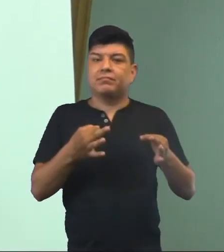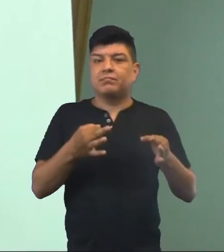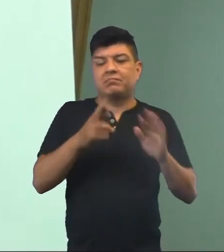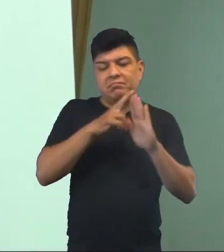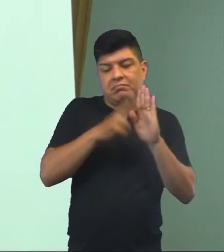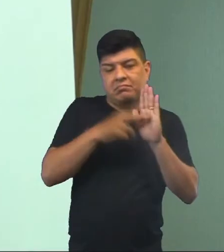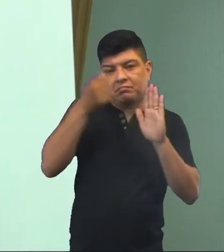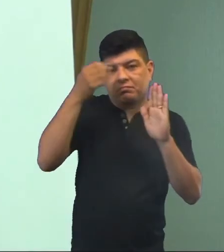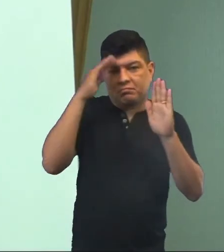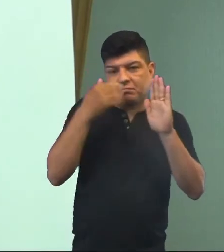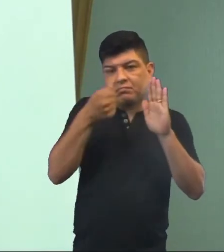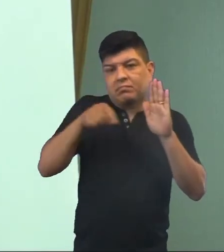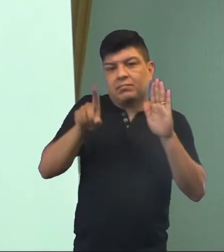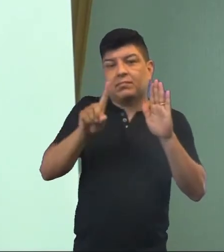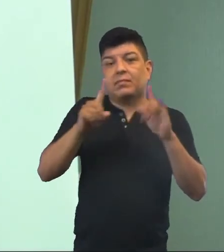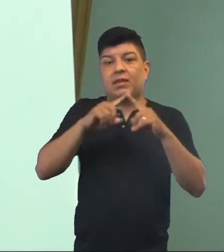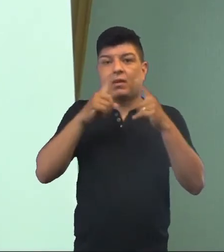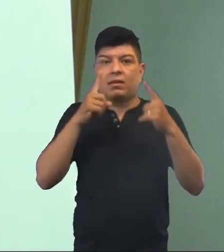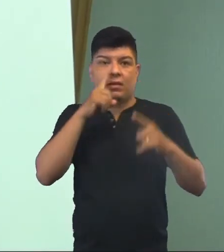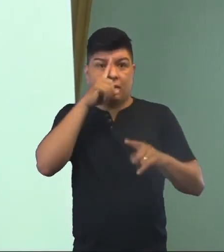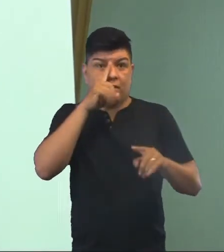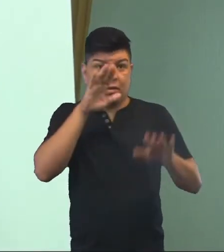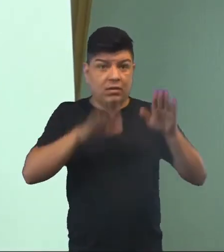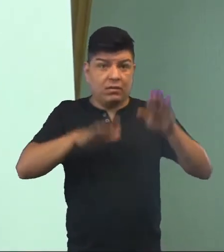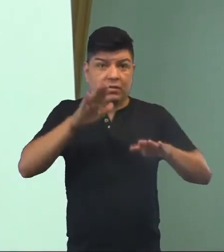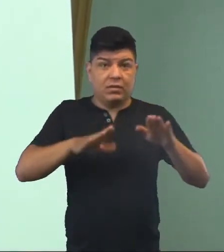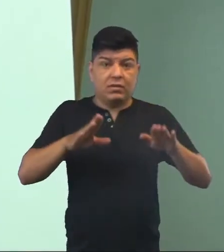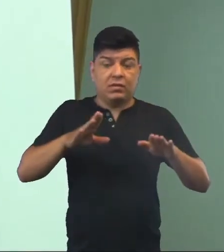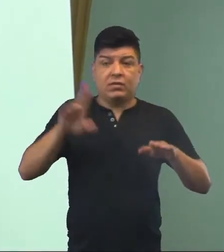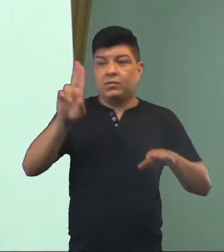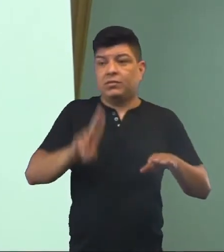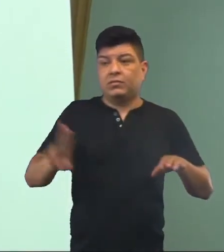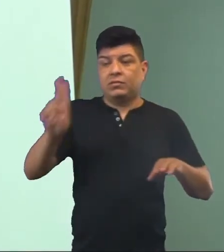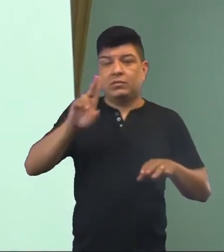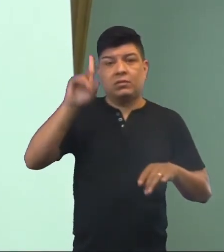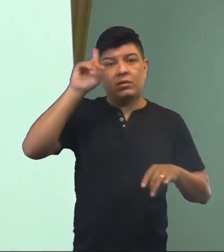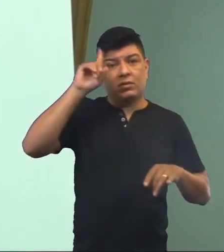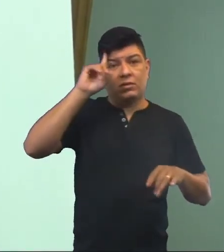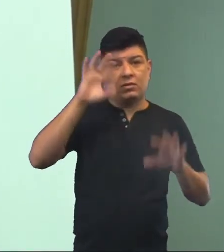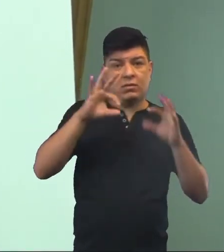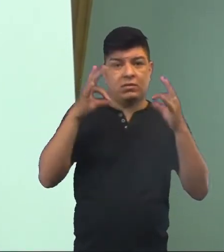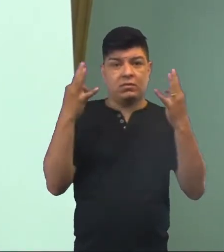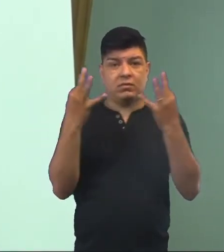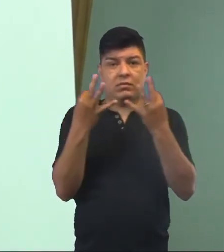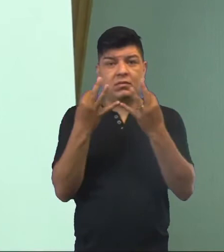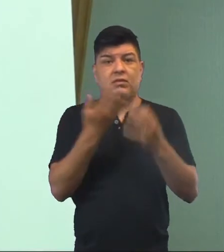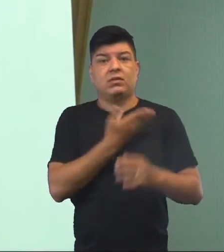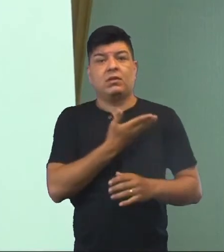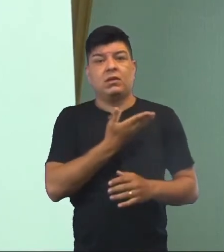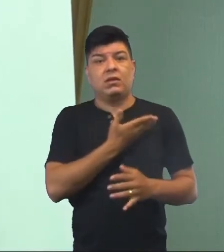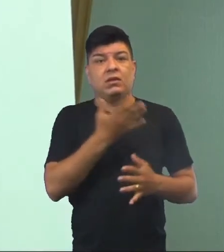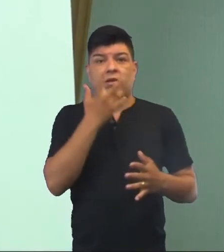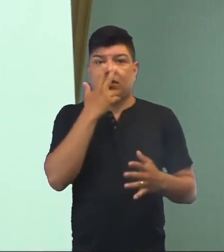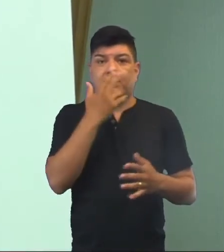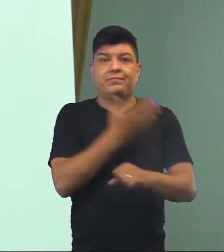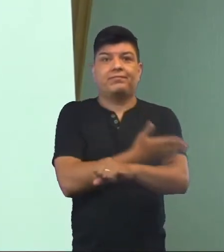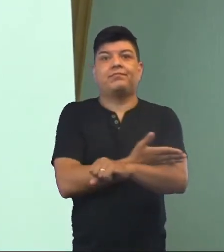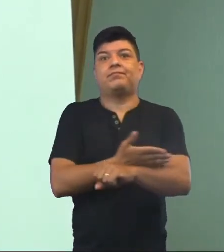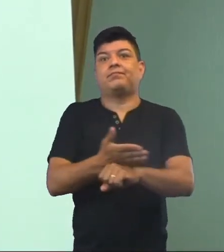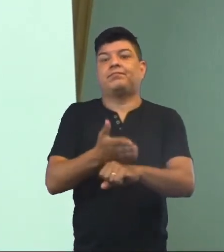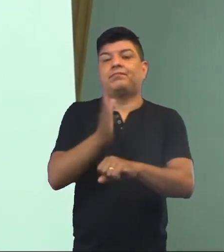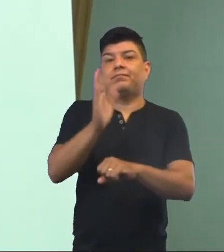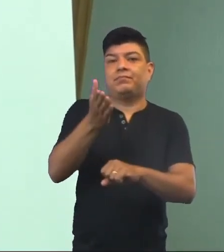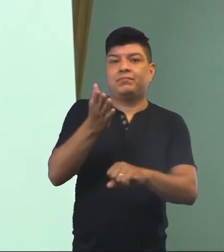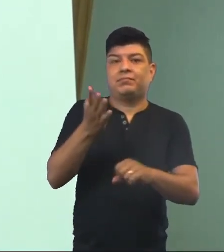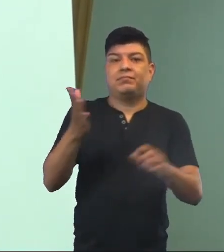meu dia a dia. Só que o perigo da gente usar isso no dia a dia com essas pessoas, nossos familiares e amigos, às vezes a gente está tão habituado em nossos